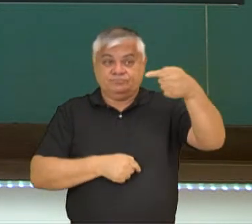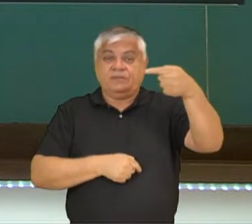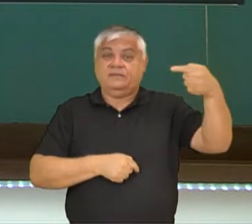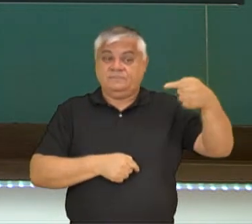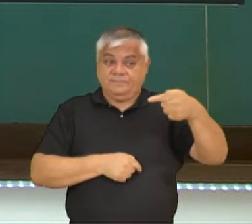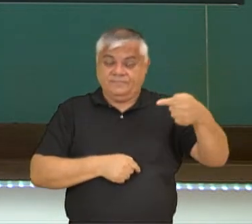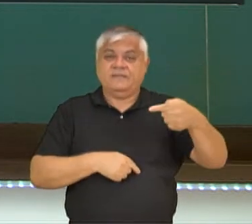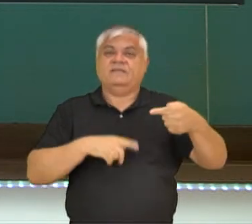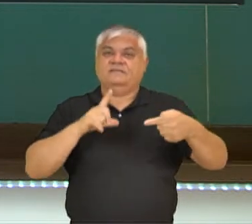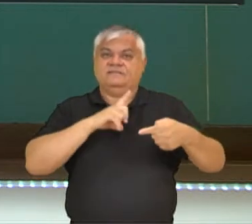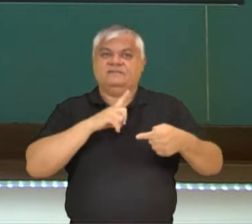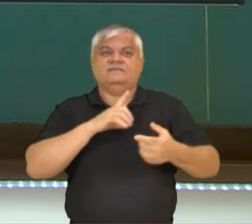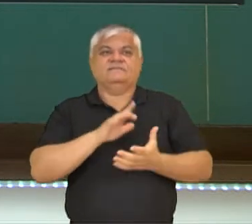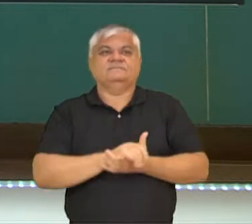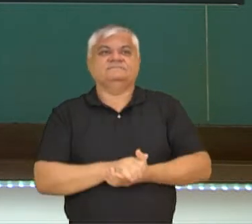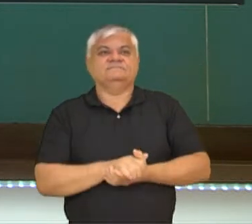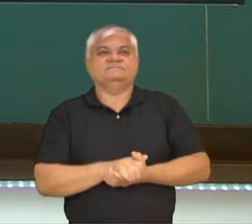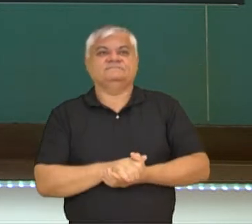gráfico travessão.